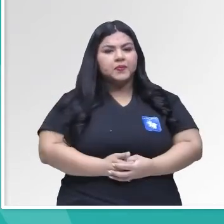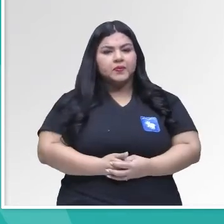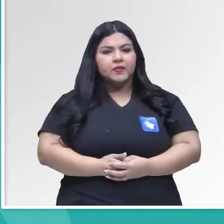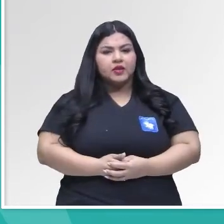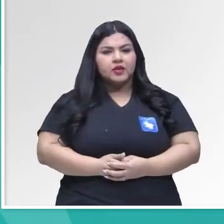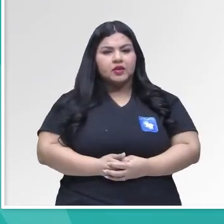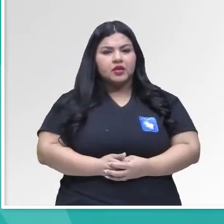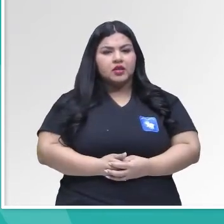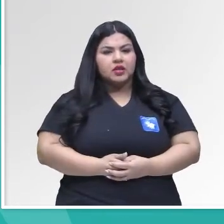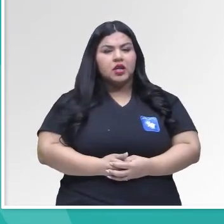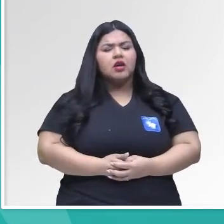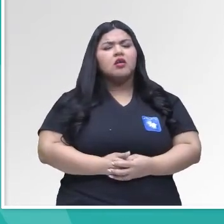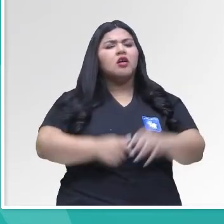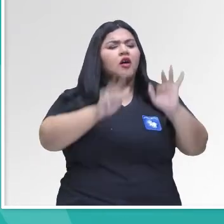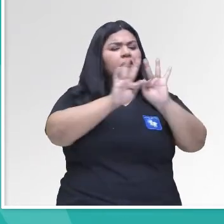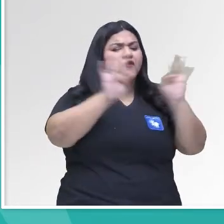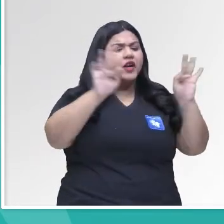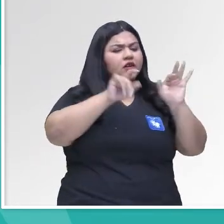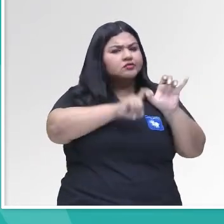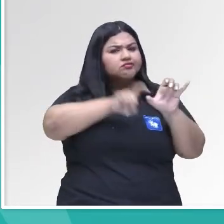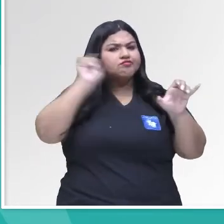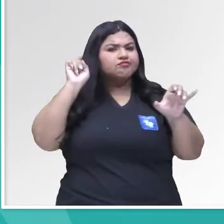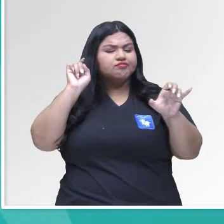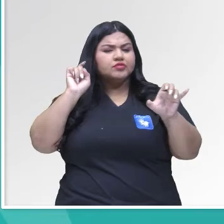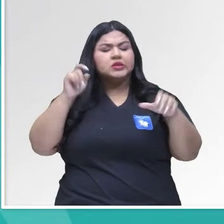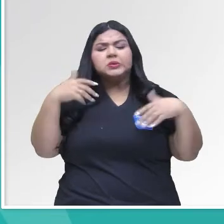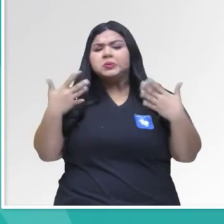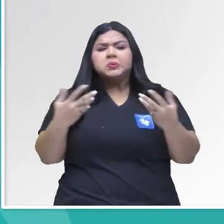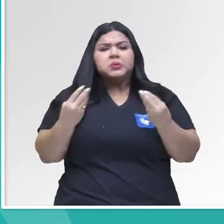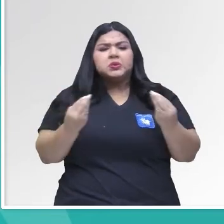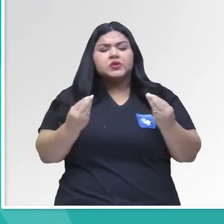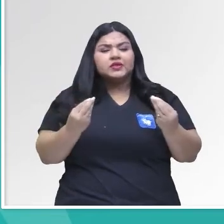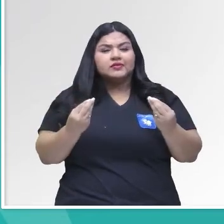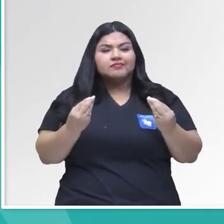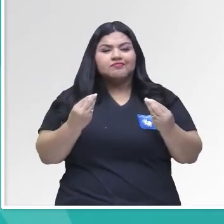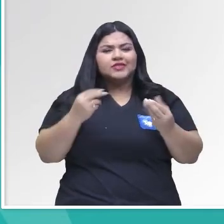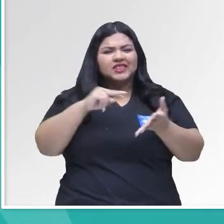orações independentes. O que você entende pela palavra independente?